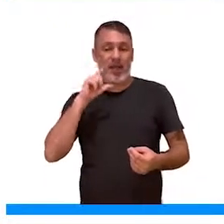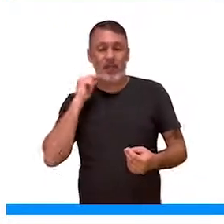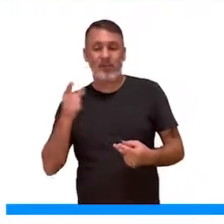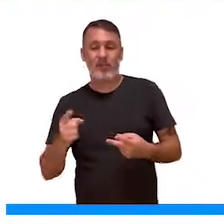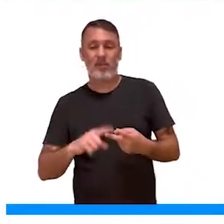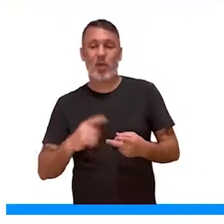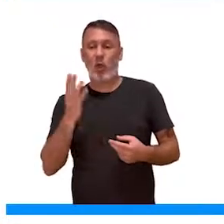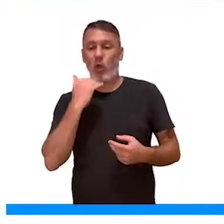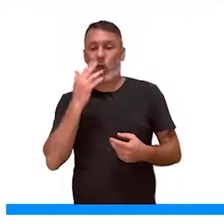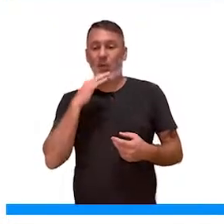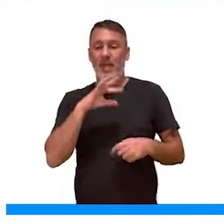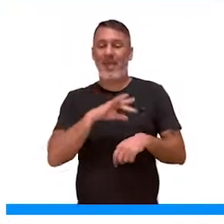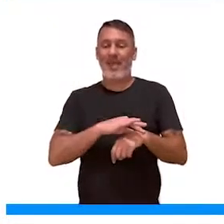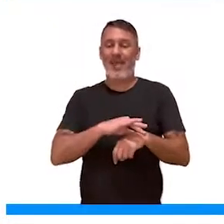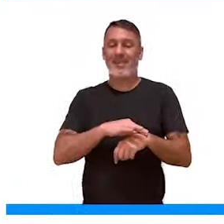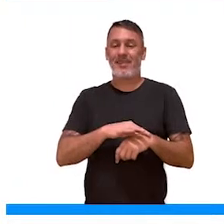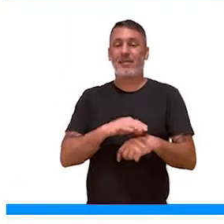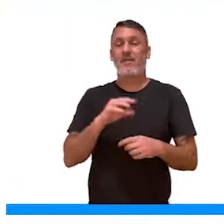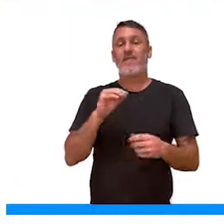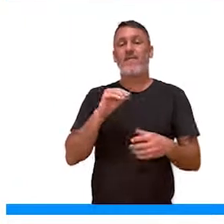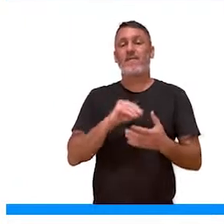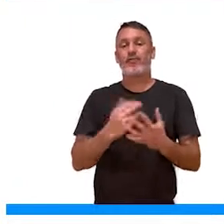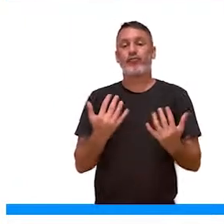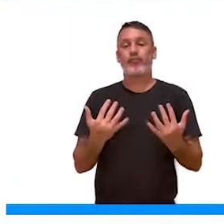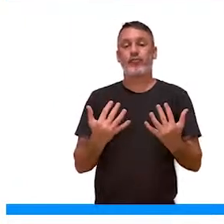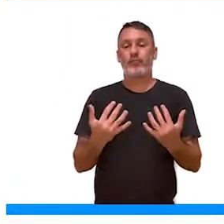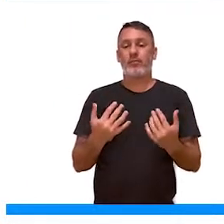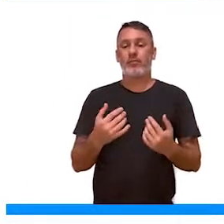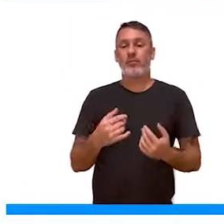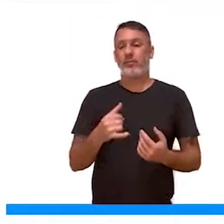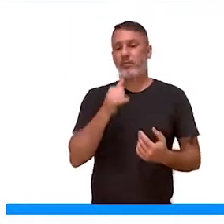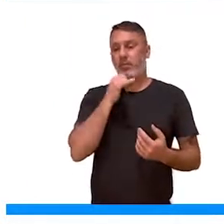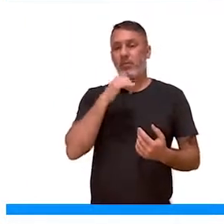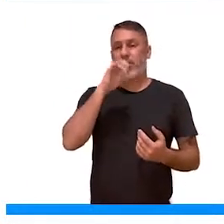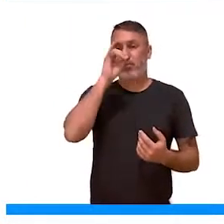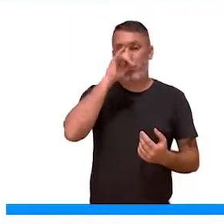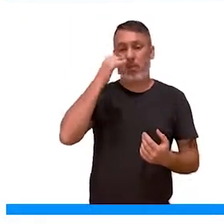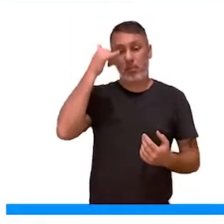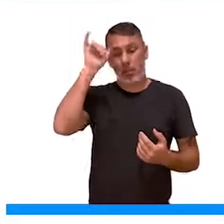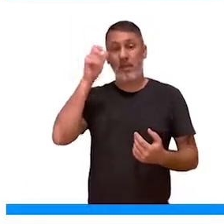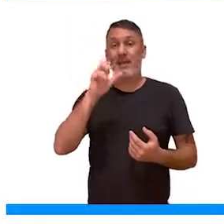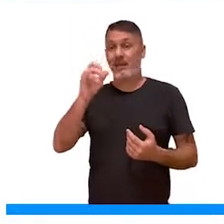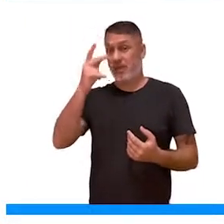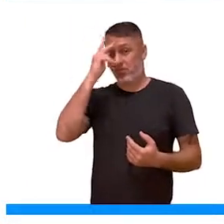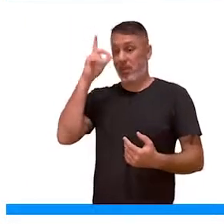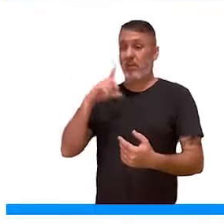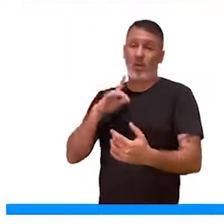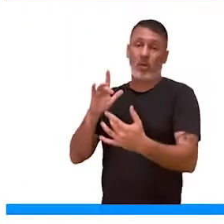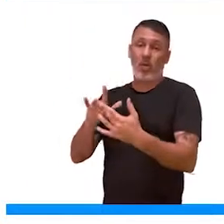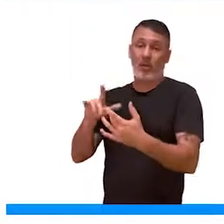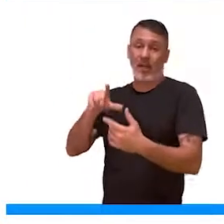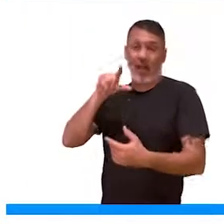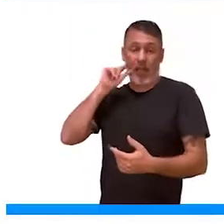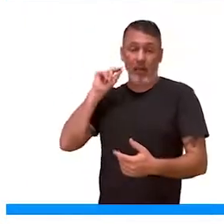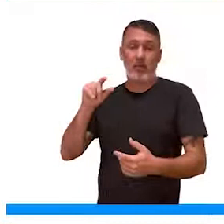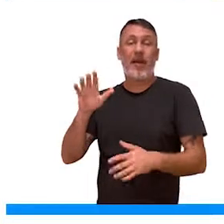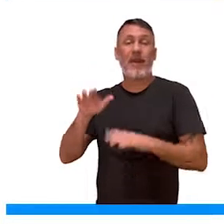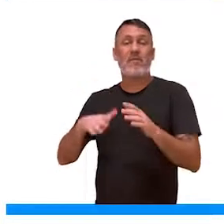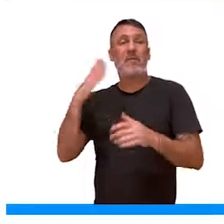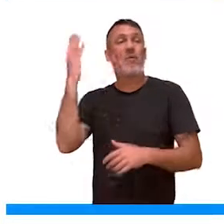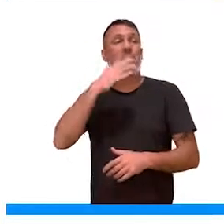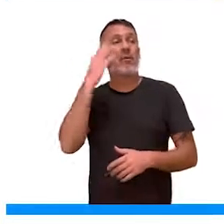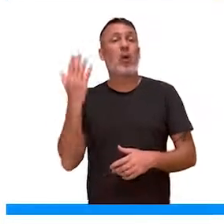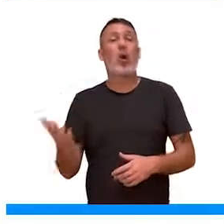carne crua com cistos. Muitas pessoas que têm contato com as fezes do gato, em algum momento por má higiene, podem